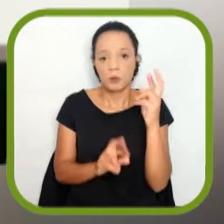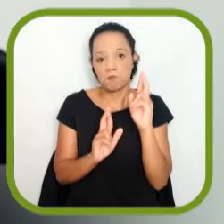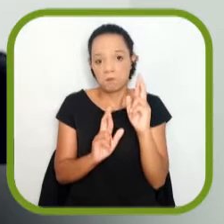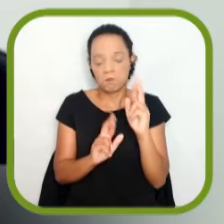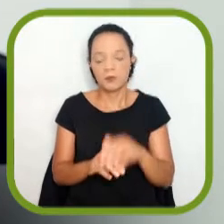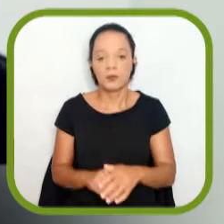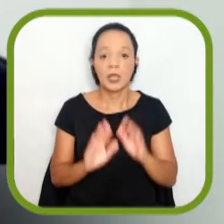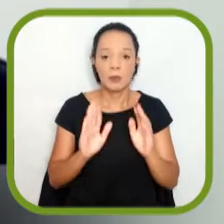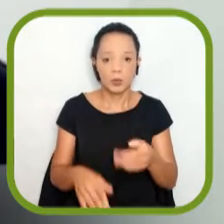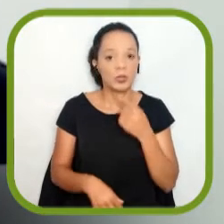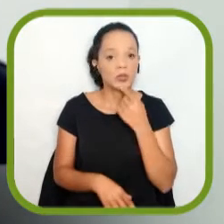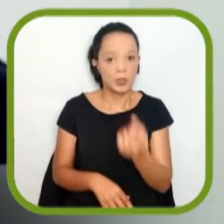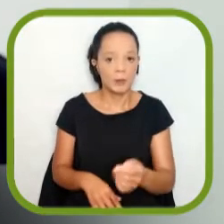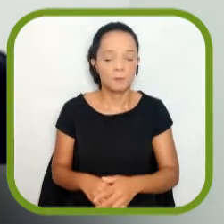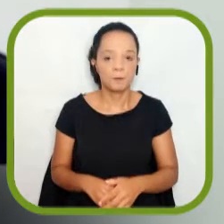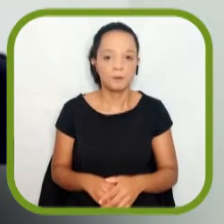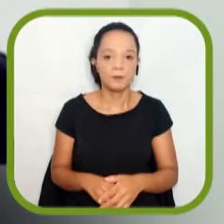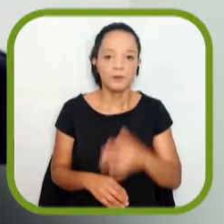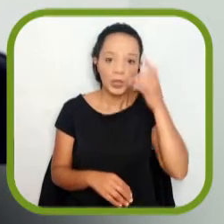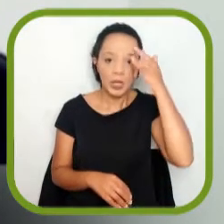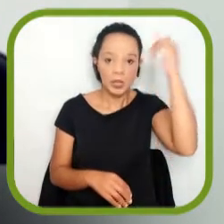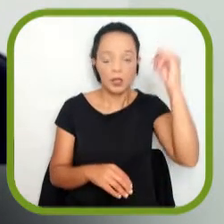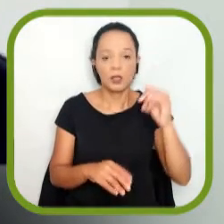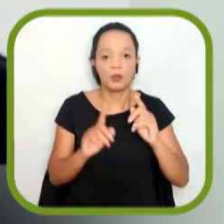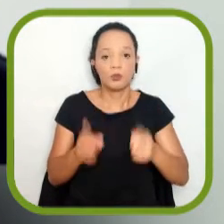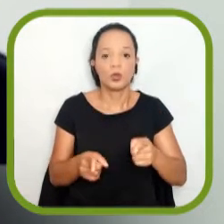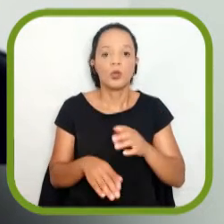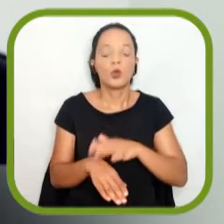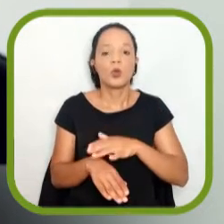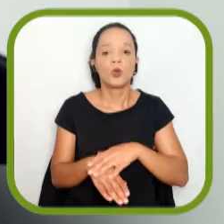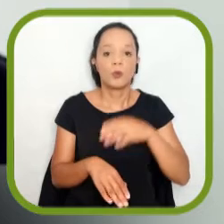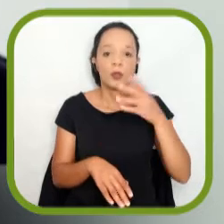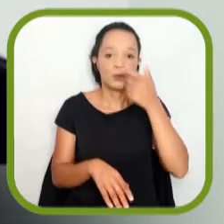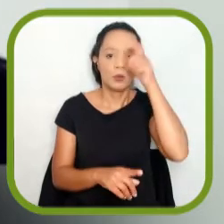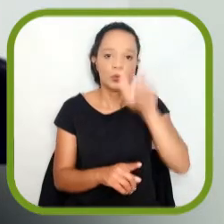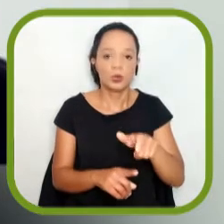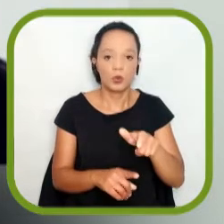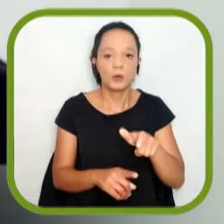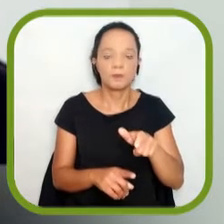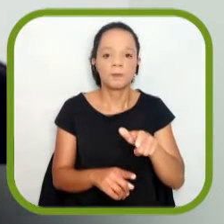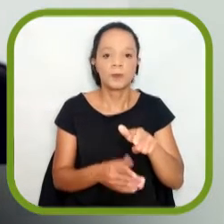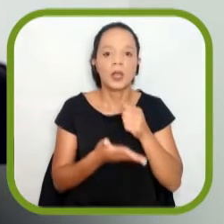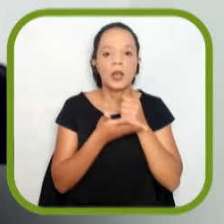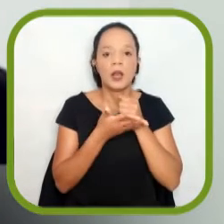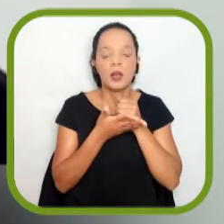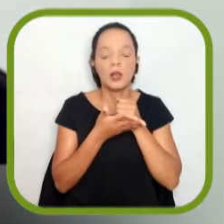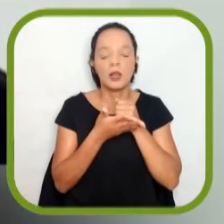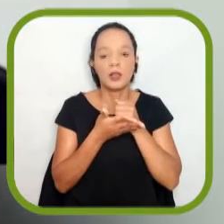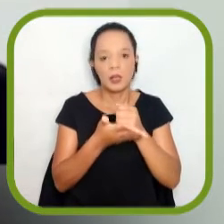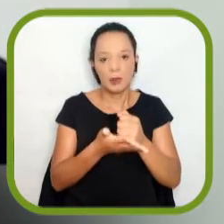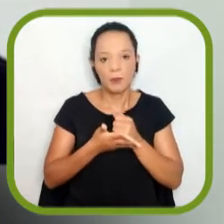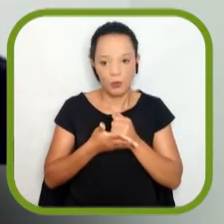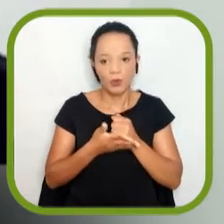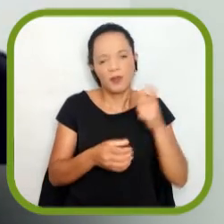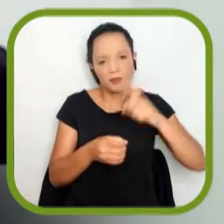anos. Só é preciso que eu diga que a ideia partiu de um militante que já tem um museu em São